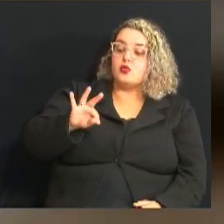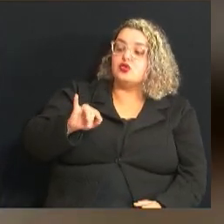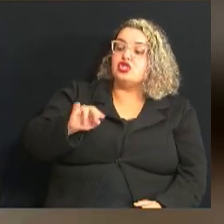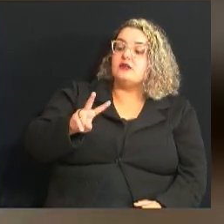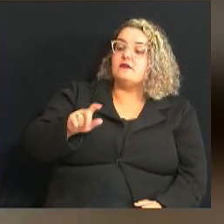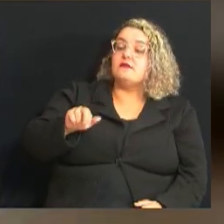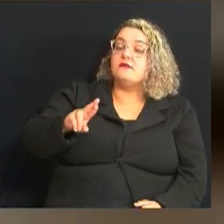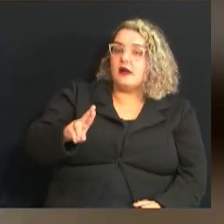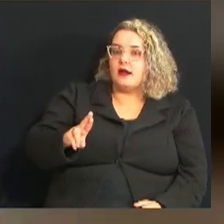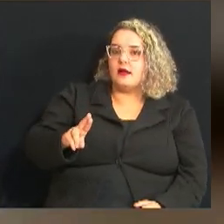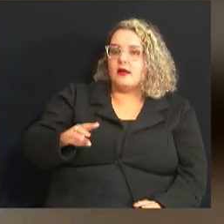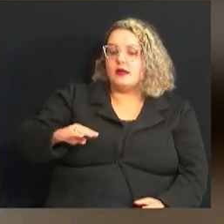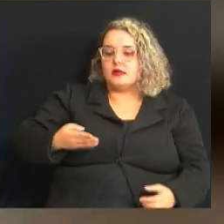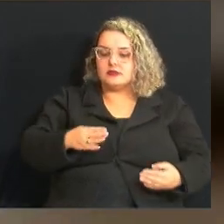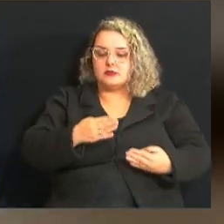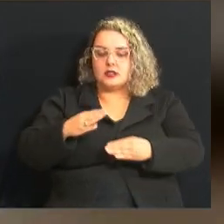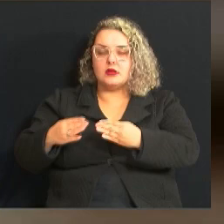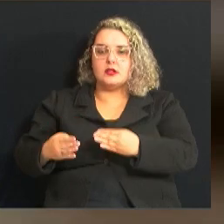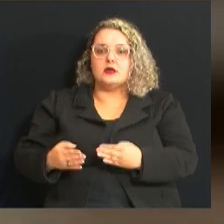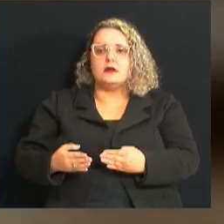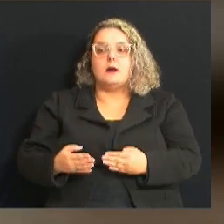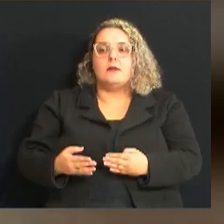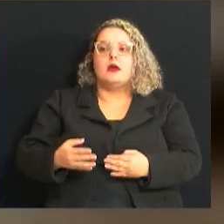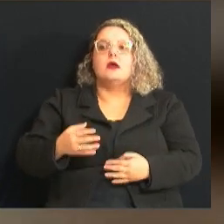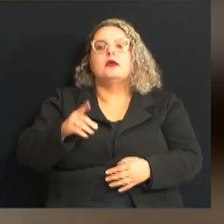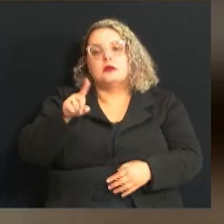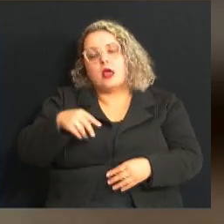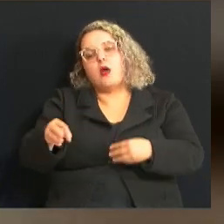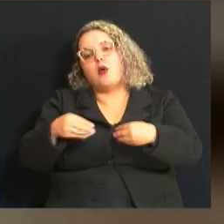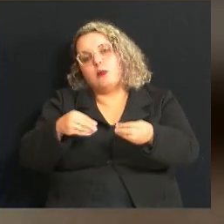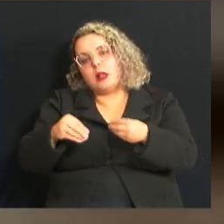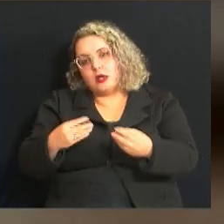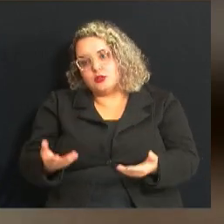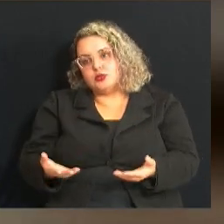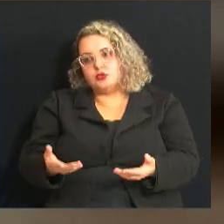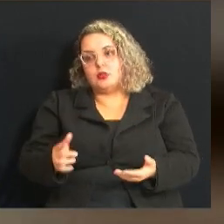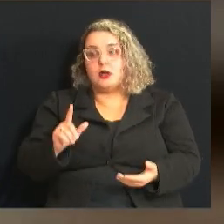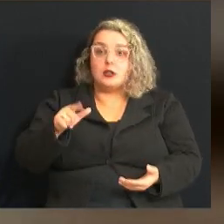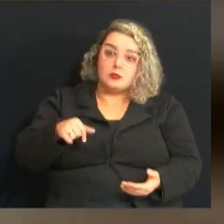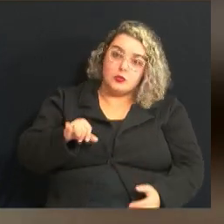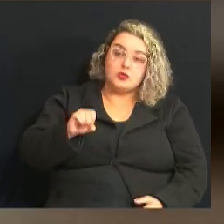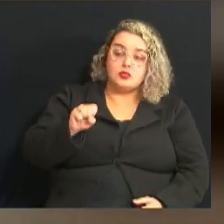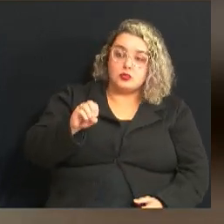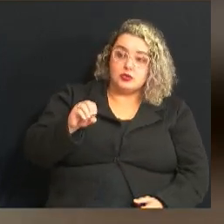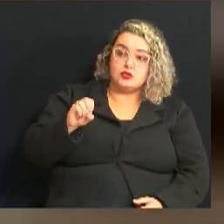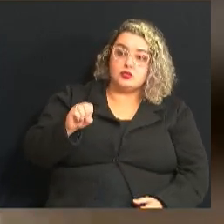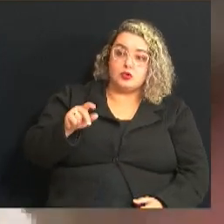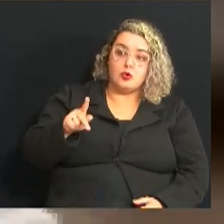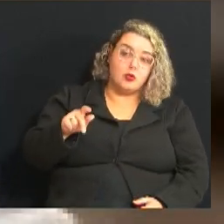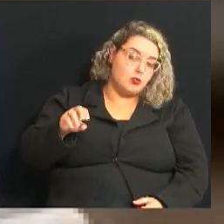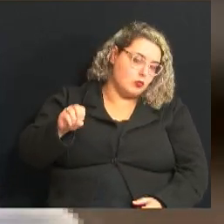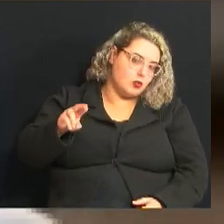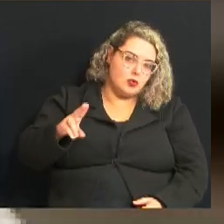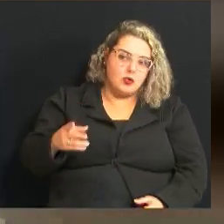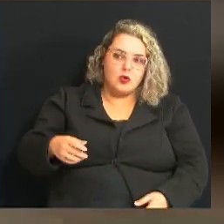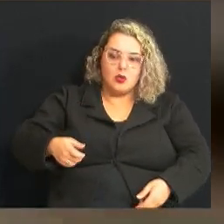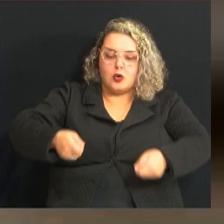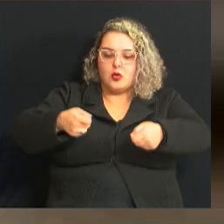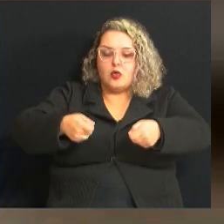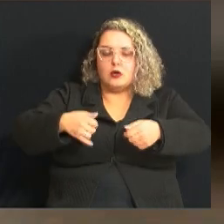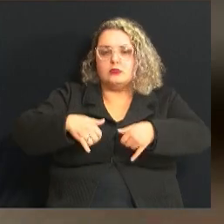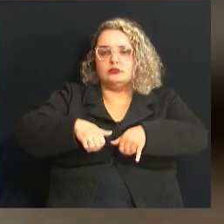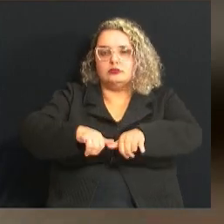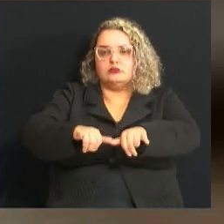alimento delas será o plástico. E, de repente, a partir daí do isopor, nós vamos para outros plásticos, saco plástico de